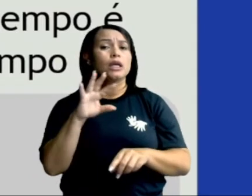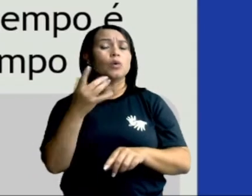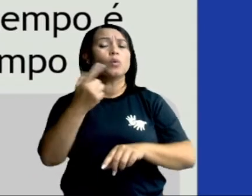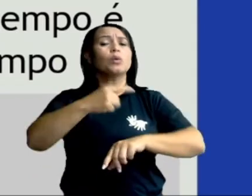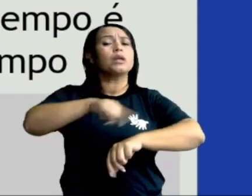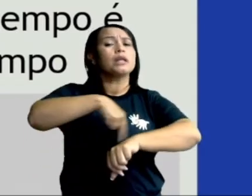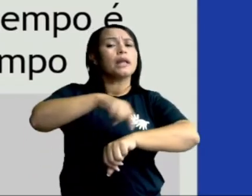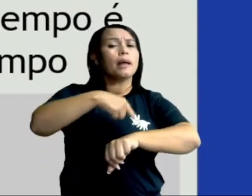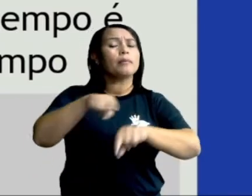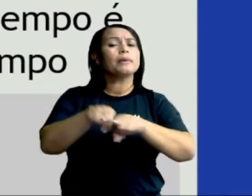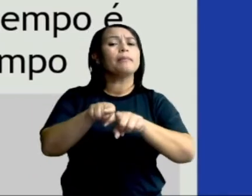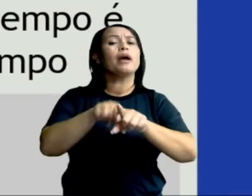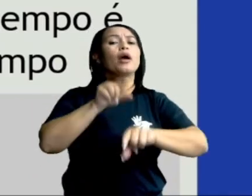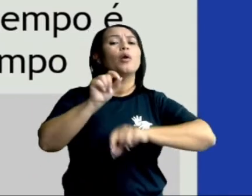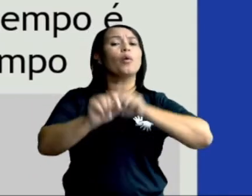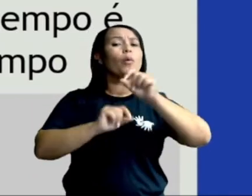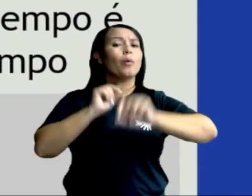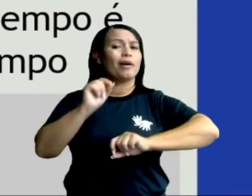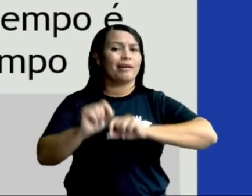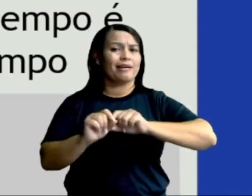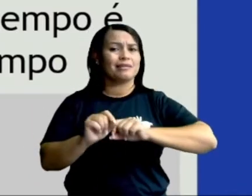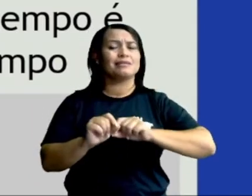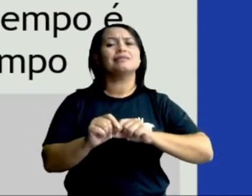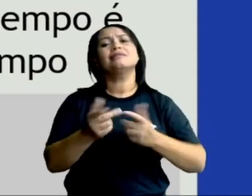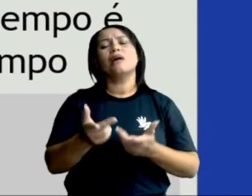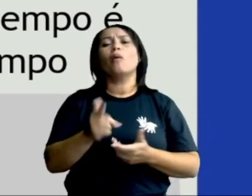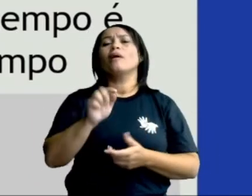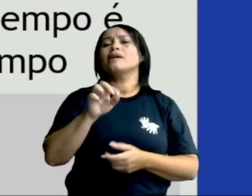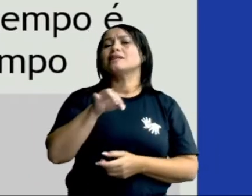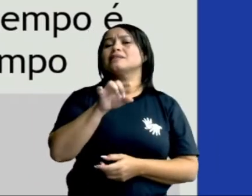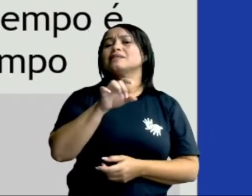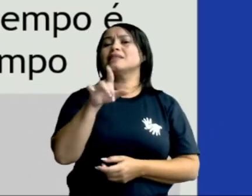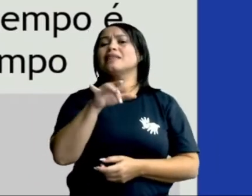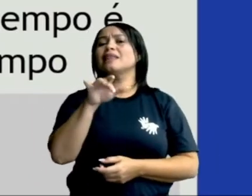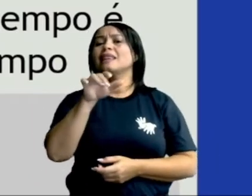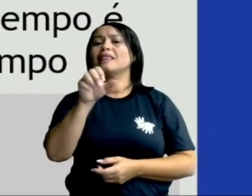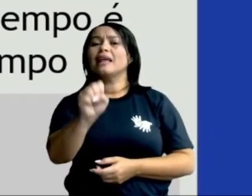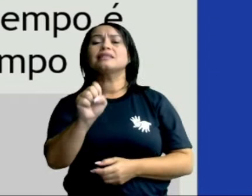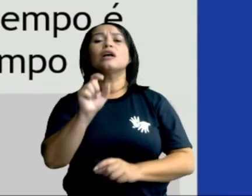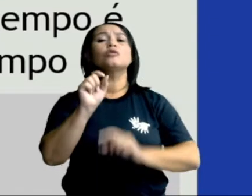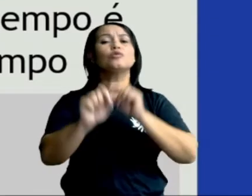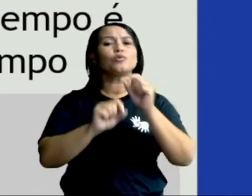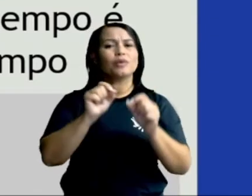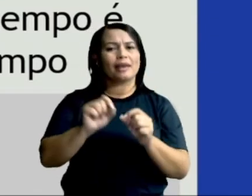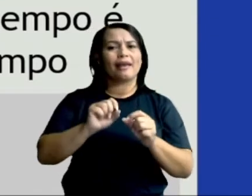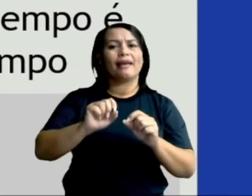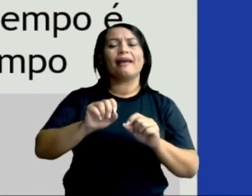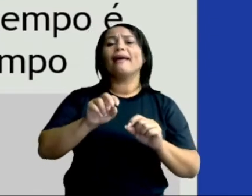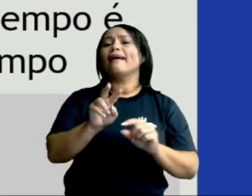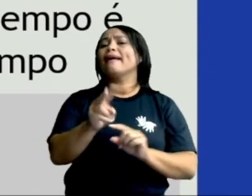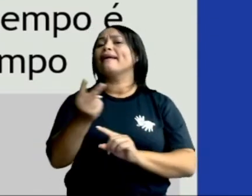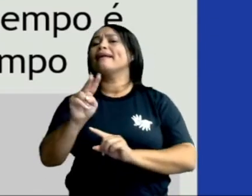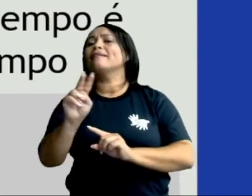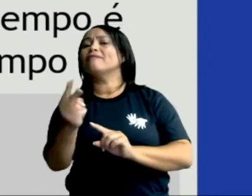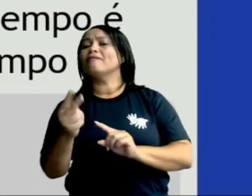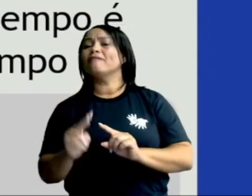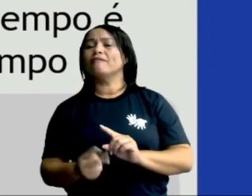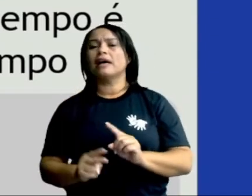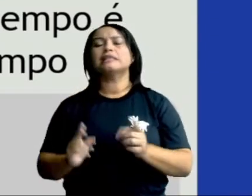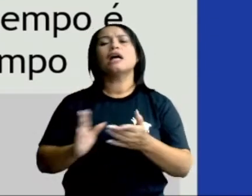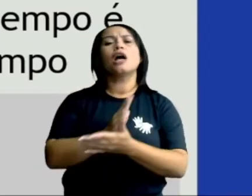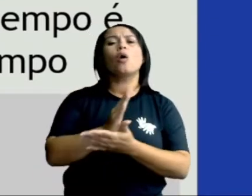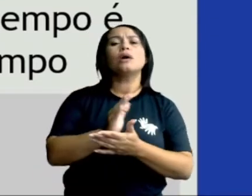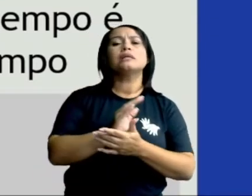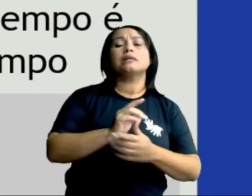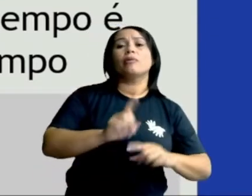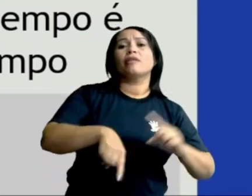considerados grandezas inversas, pois aumentarmos a velocidade, o tempo é reduzido.